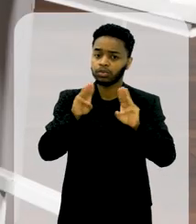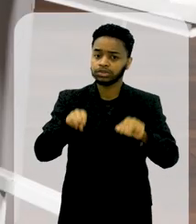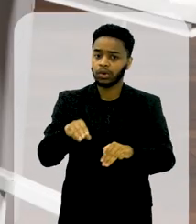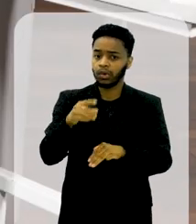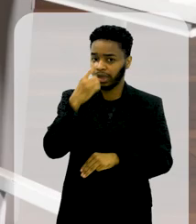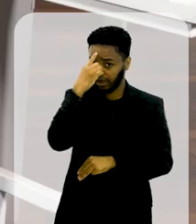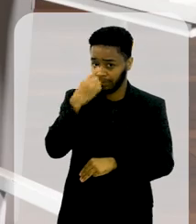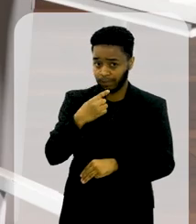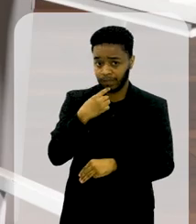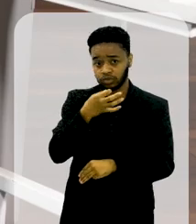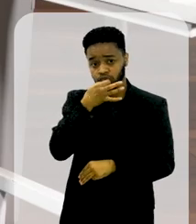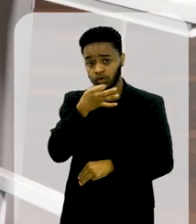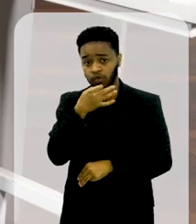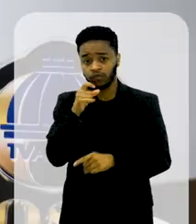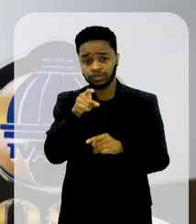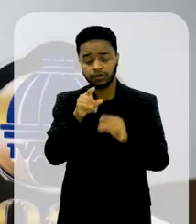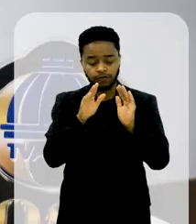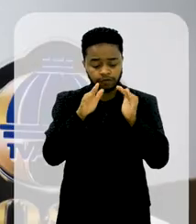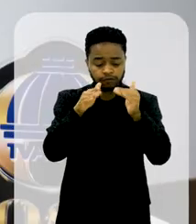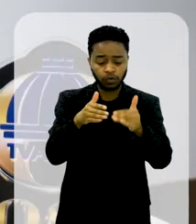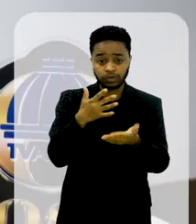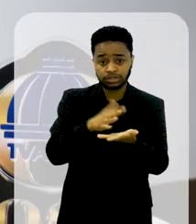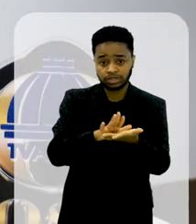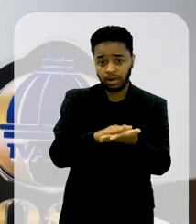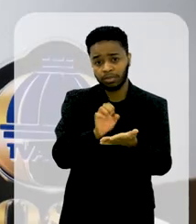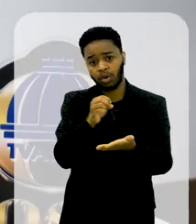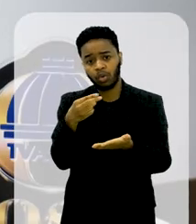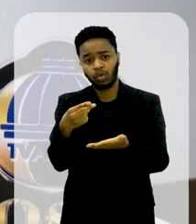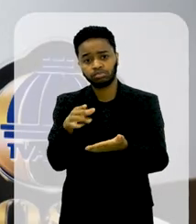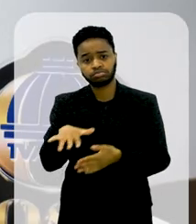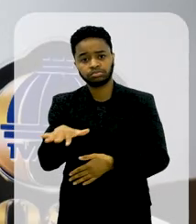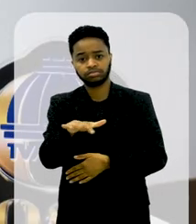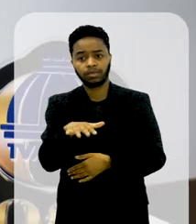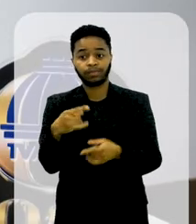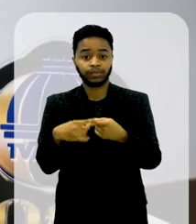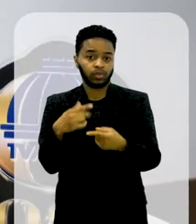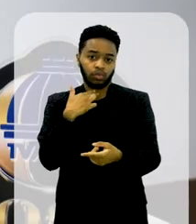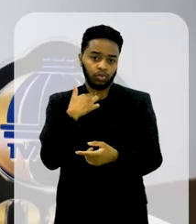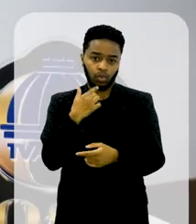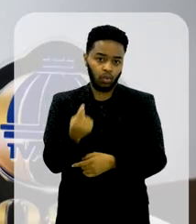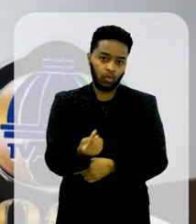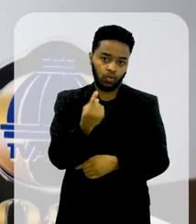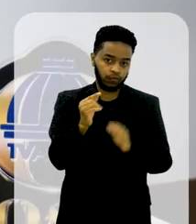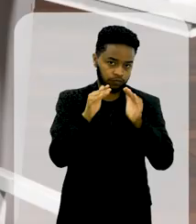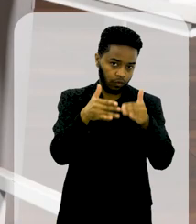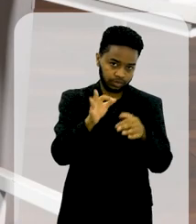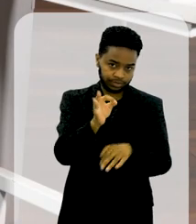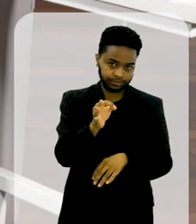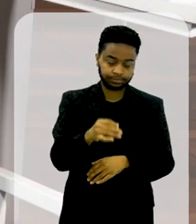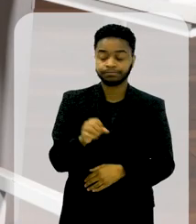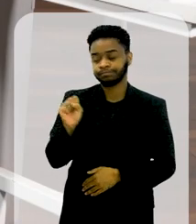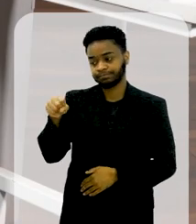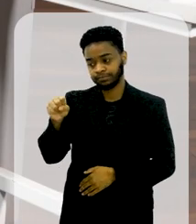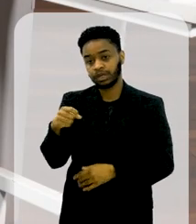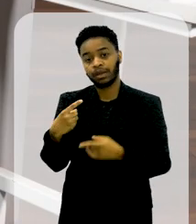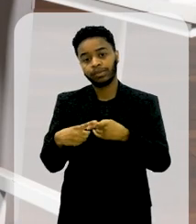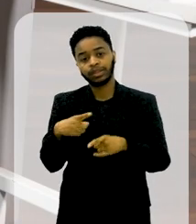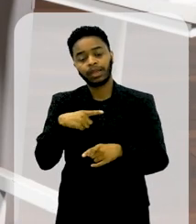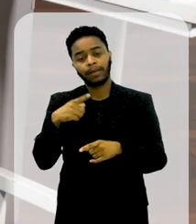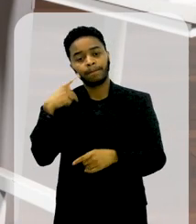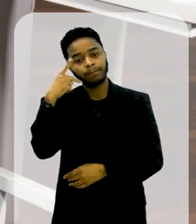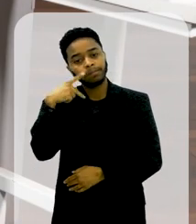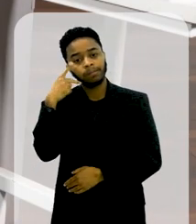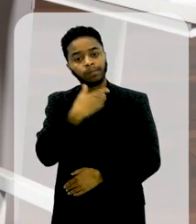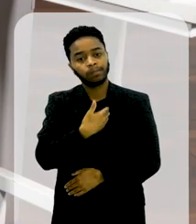você priorizava o samba ou você era bem não a porque não podia também ter um foco S não e aí exatamente eh enquanto